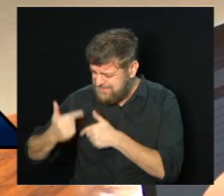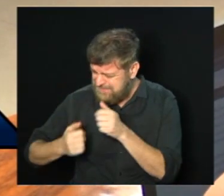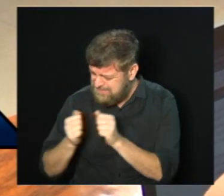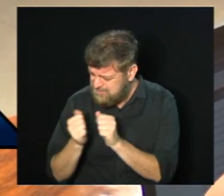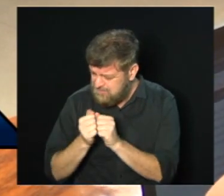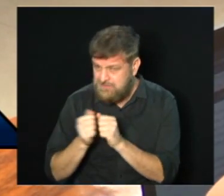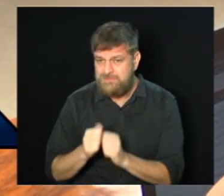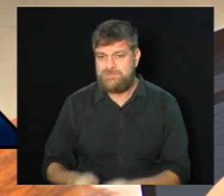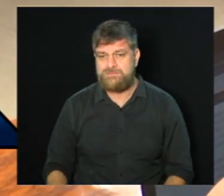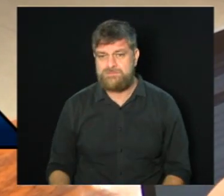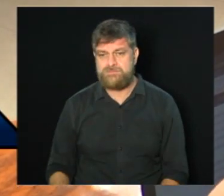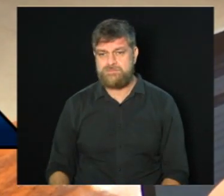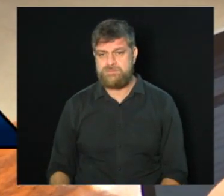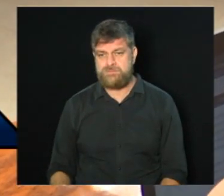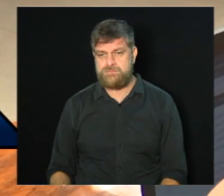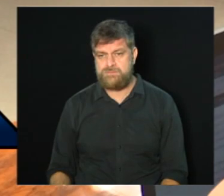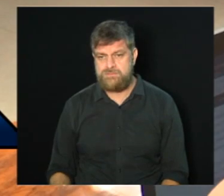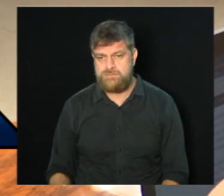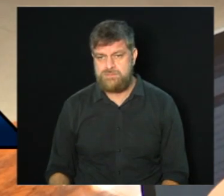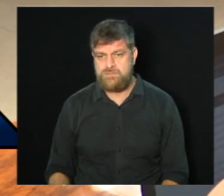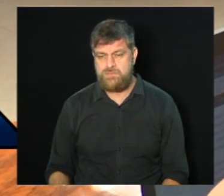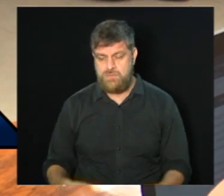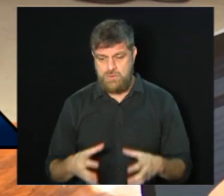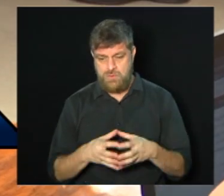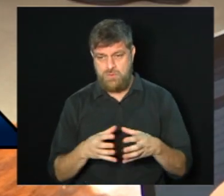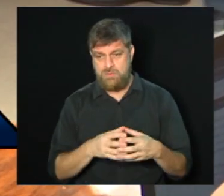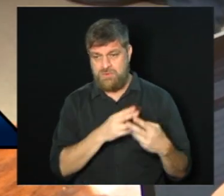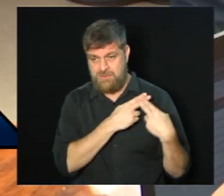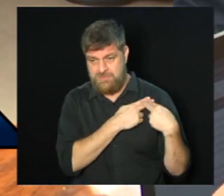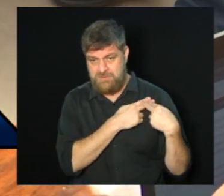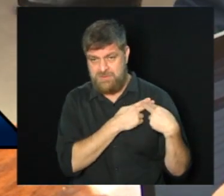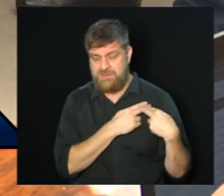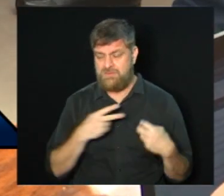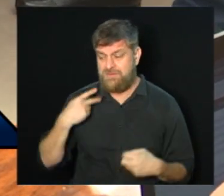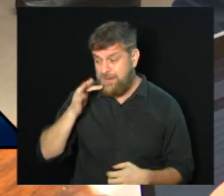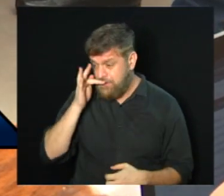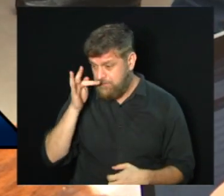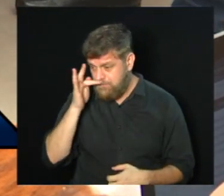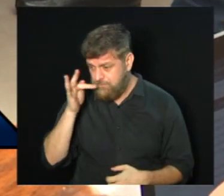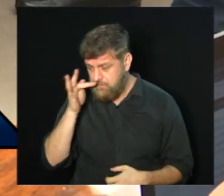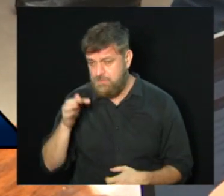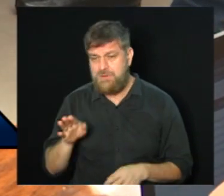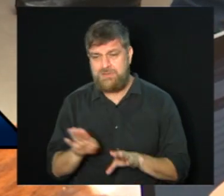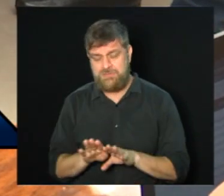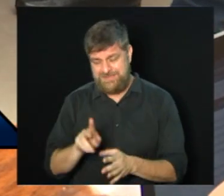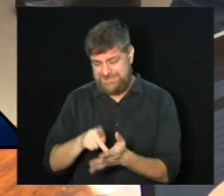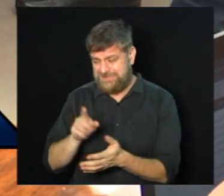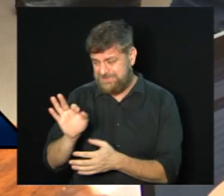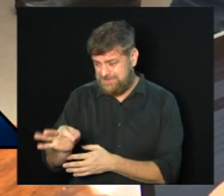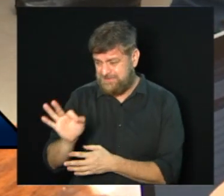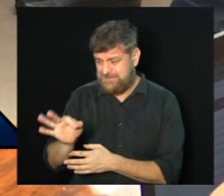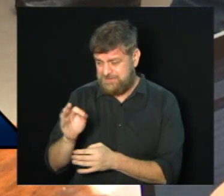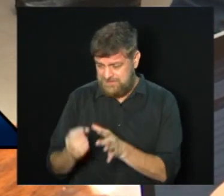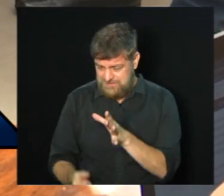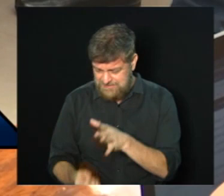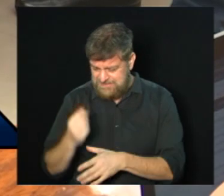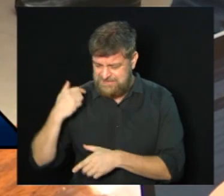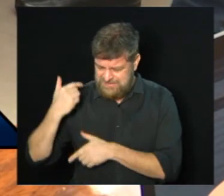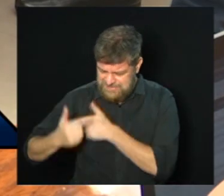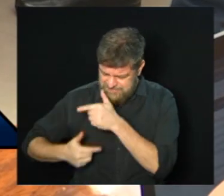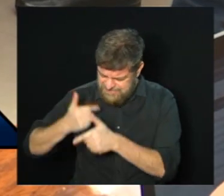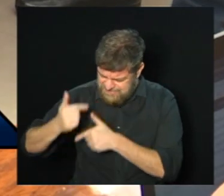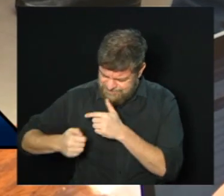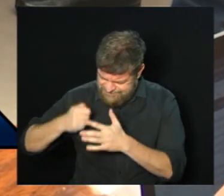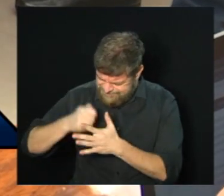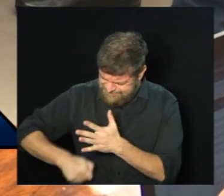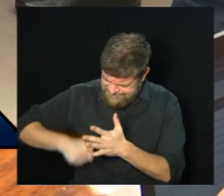presidente da nossa comissão, o vereador Antônio Flores, e de fato realmente foi isso, foi trabalho,